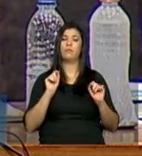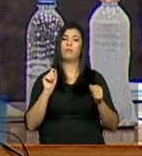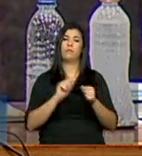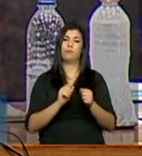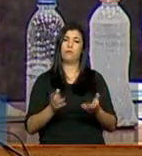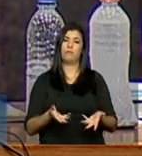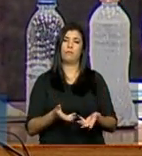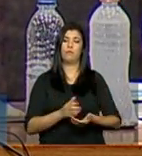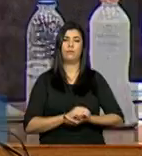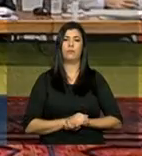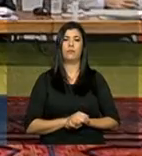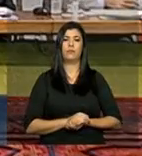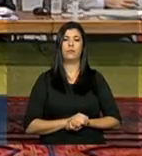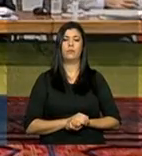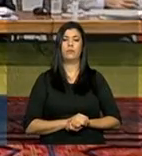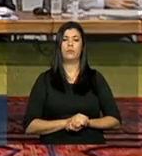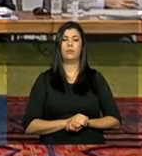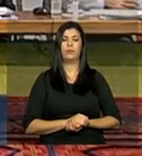feito.